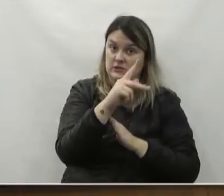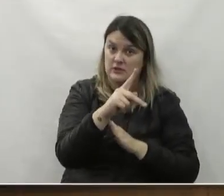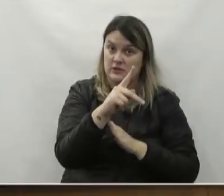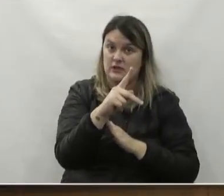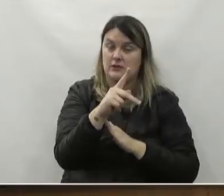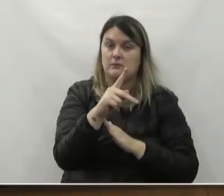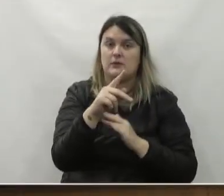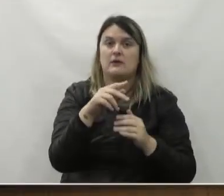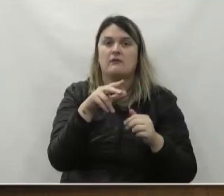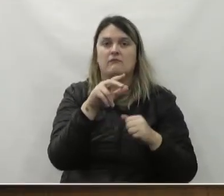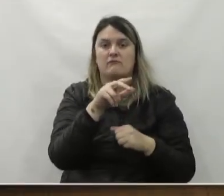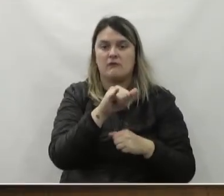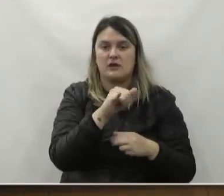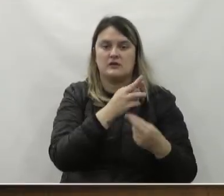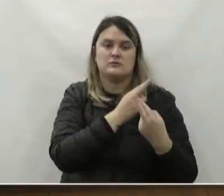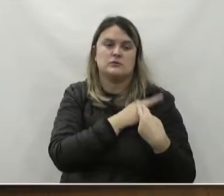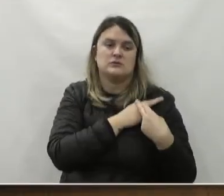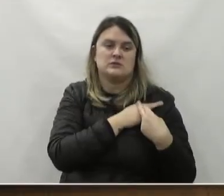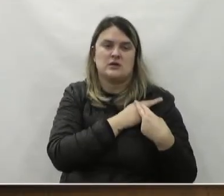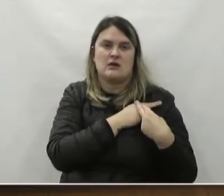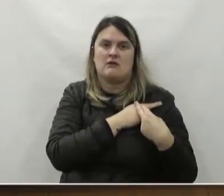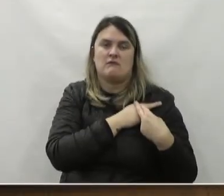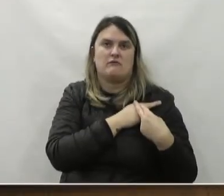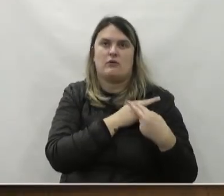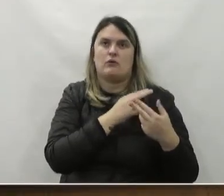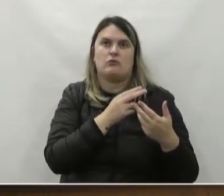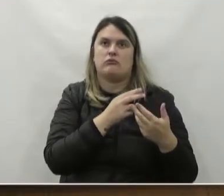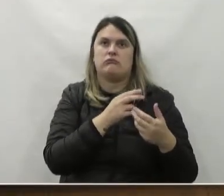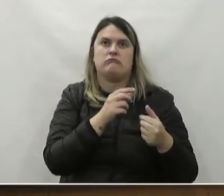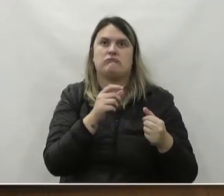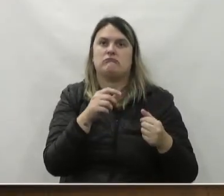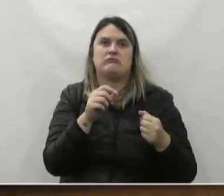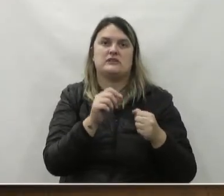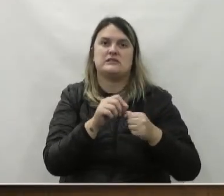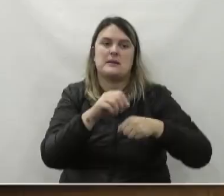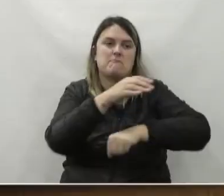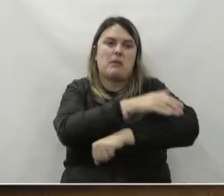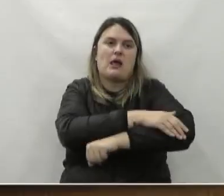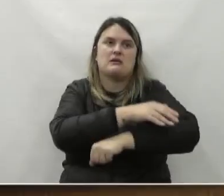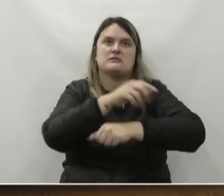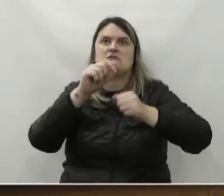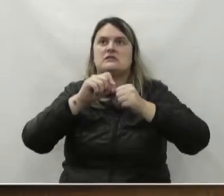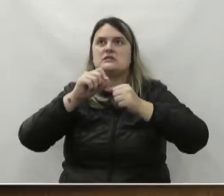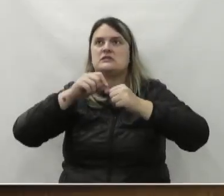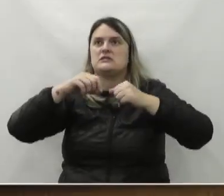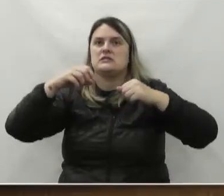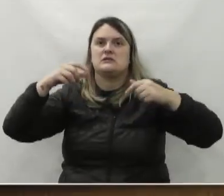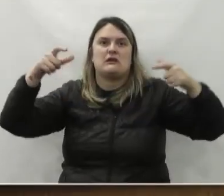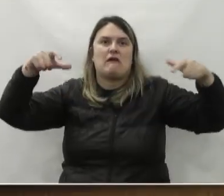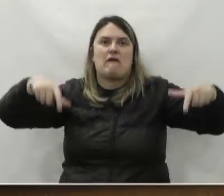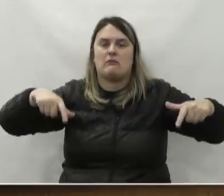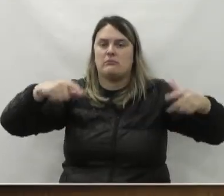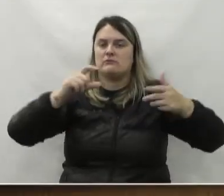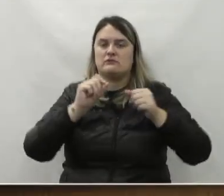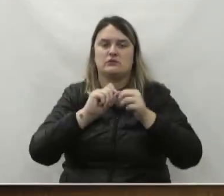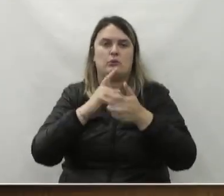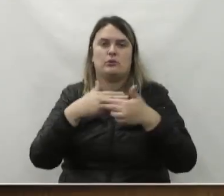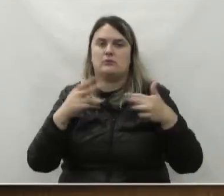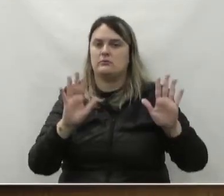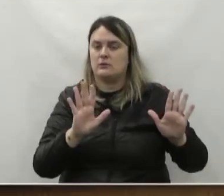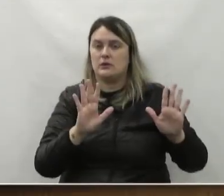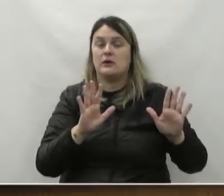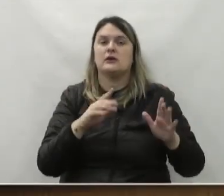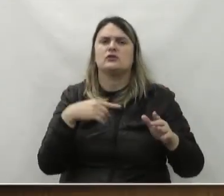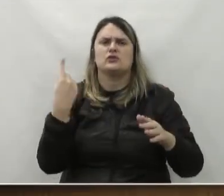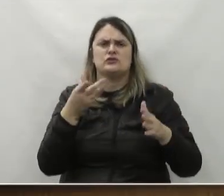de futebol, vai fazer as praças, vai melhorar. Então, eu, na minha opinião, lógico que